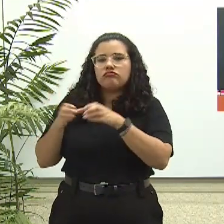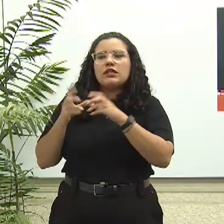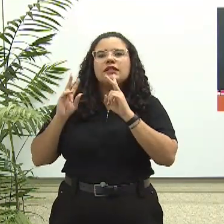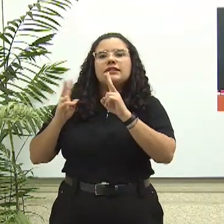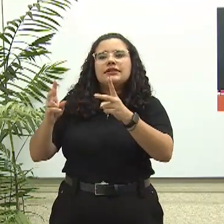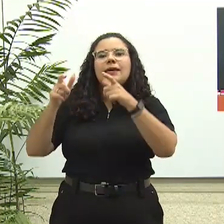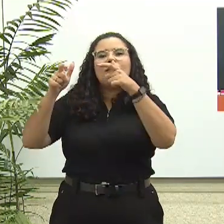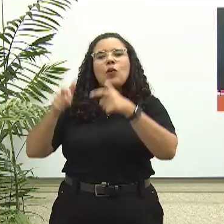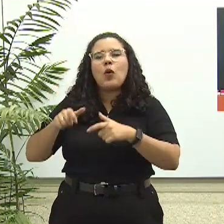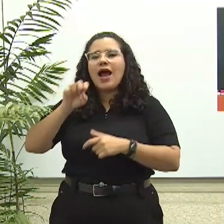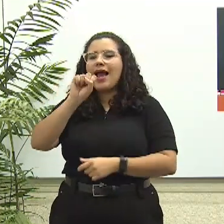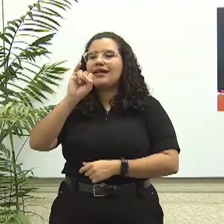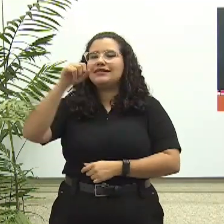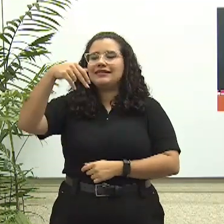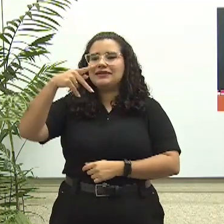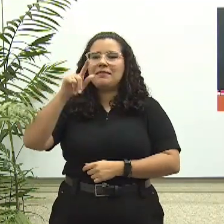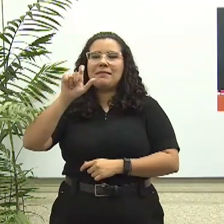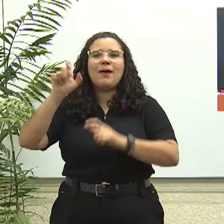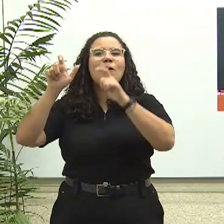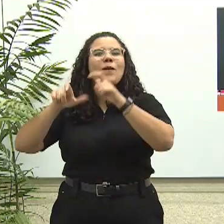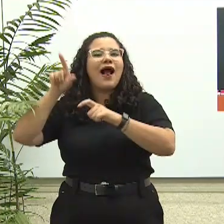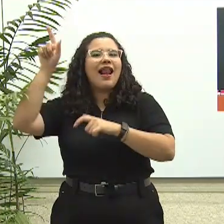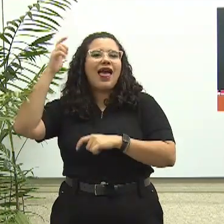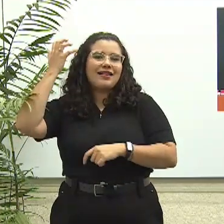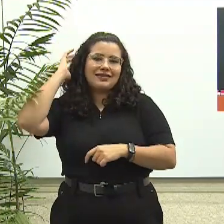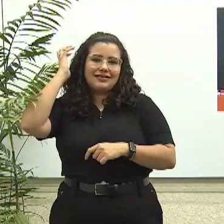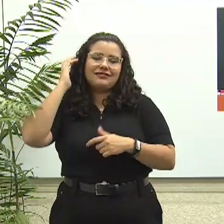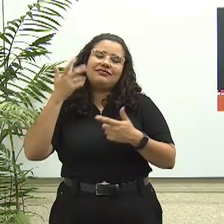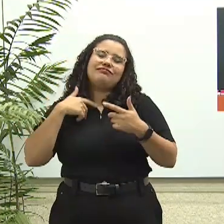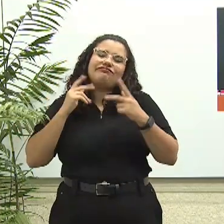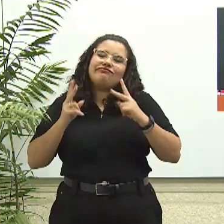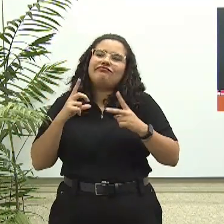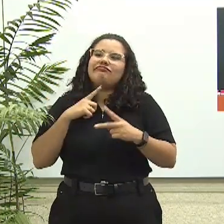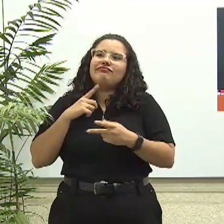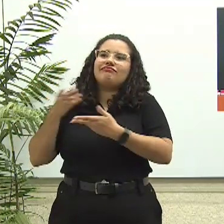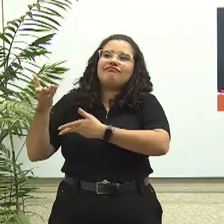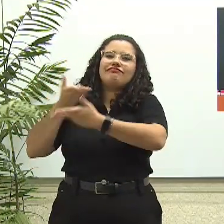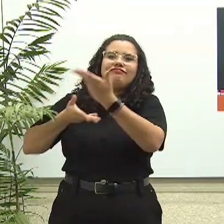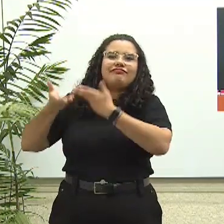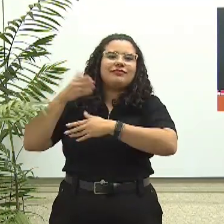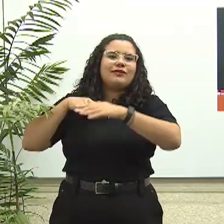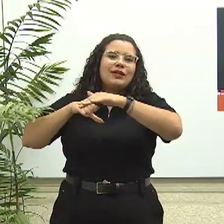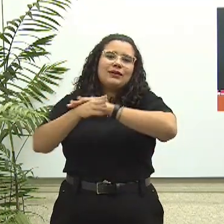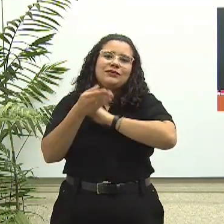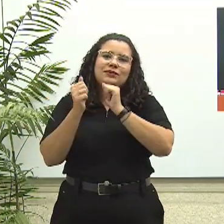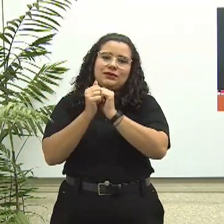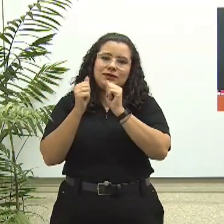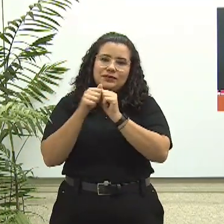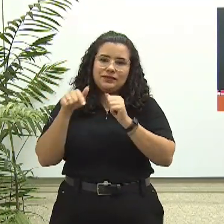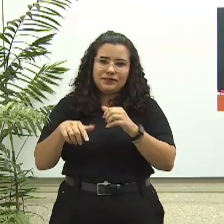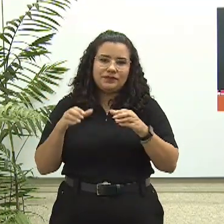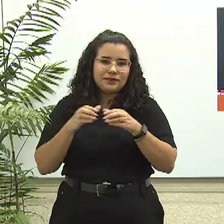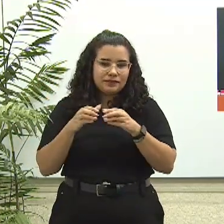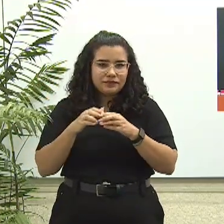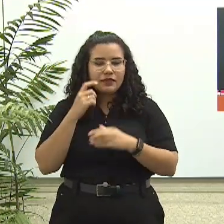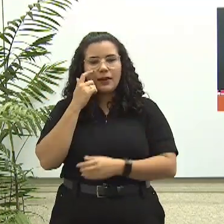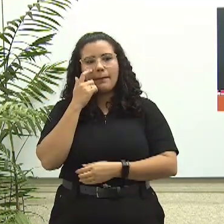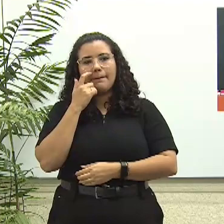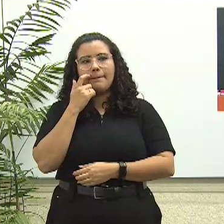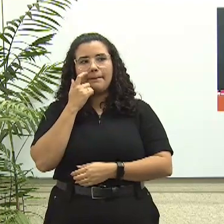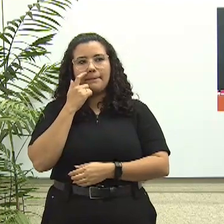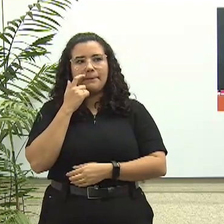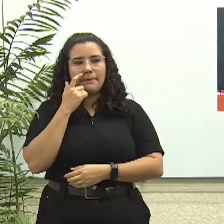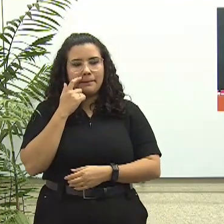na sede do cpro lá de Santo André Então eu tenho uma relação de afeto com com o cpro eh mas